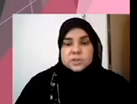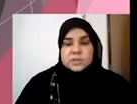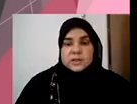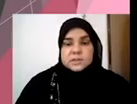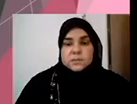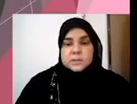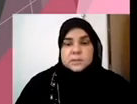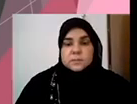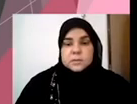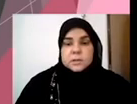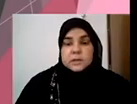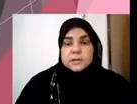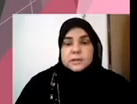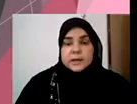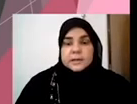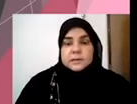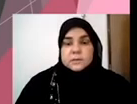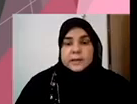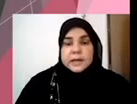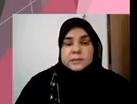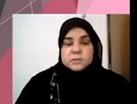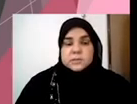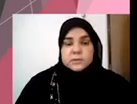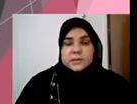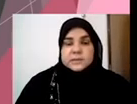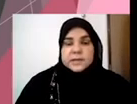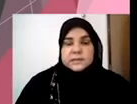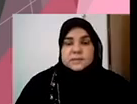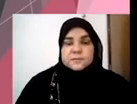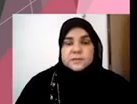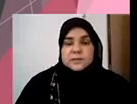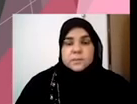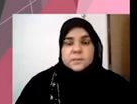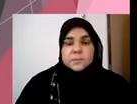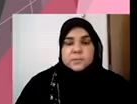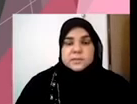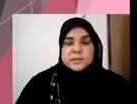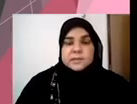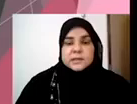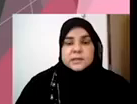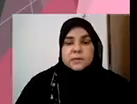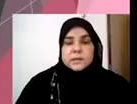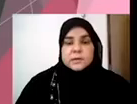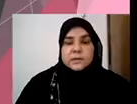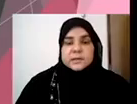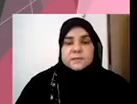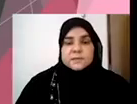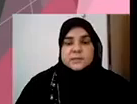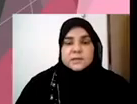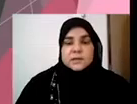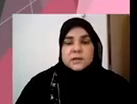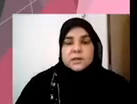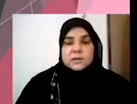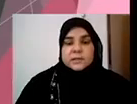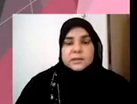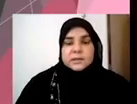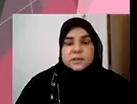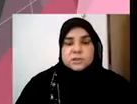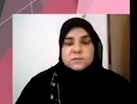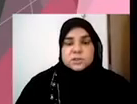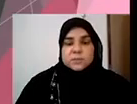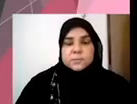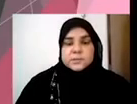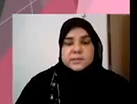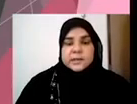menos 23, é isso mesmo. E aí, no caso, se eu quisesse fazer o mesmo processo aqui, o que que eu ia ter que fazer? Eu teria